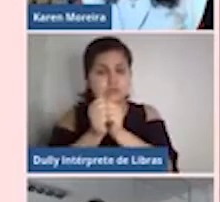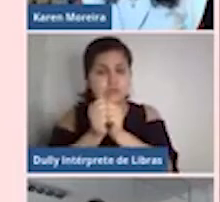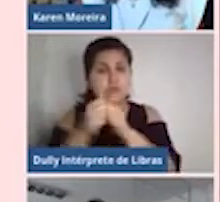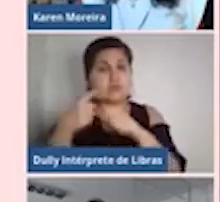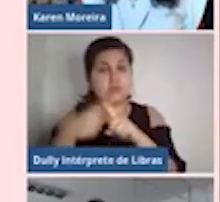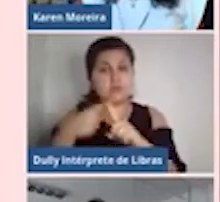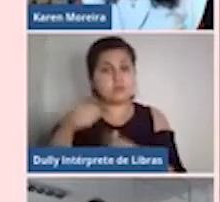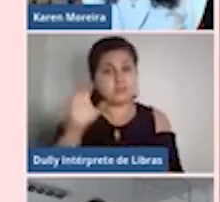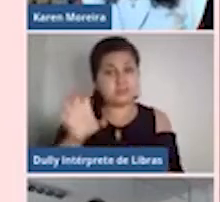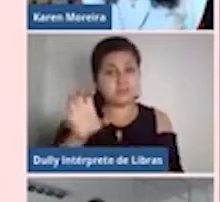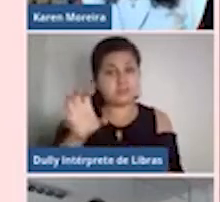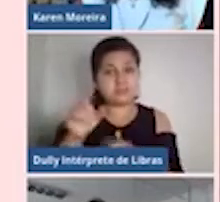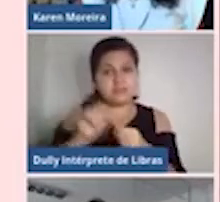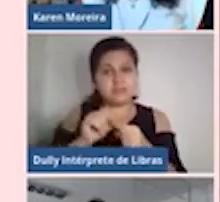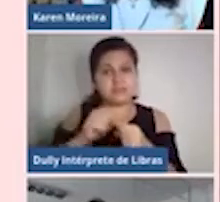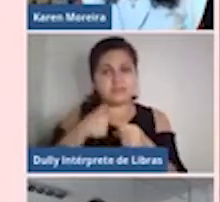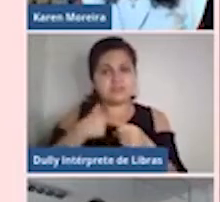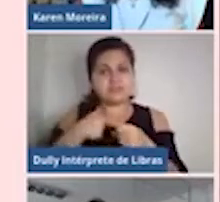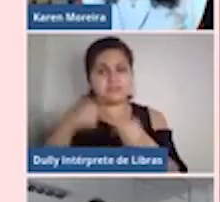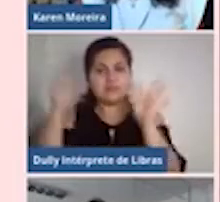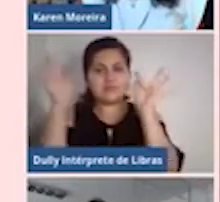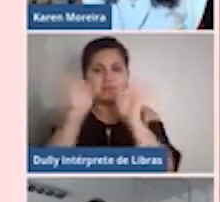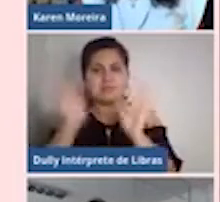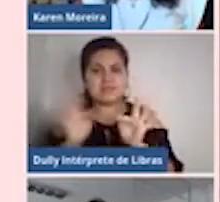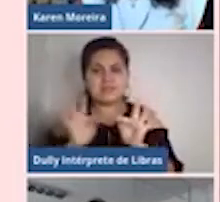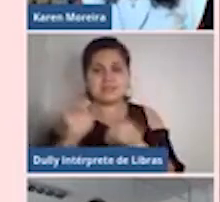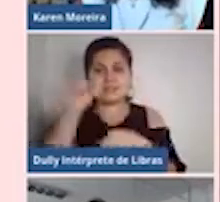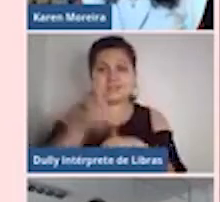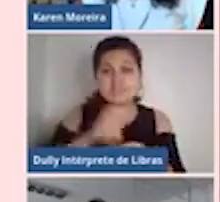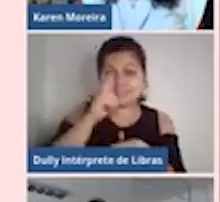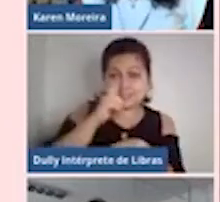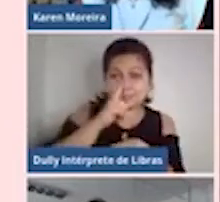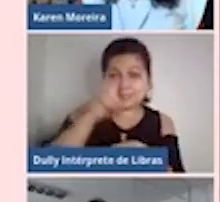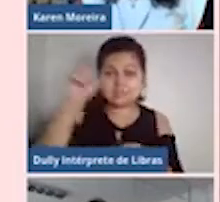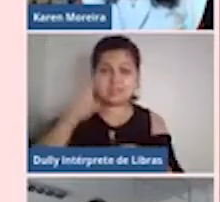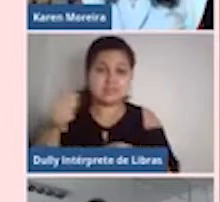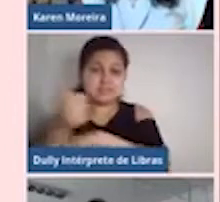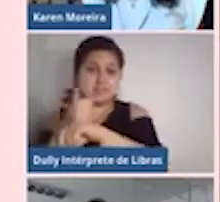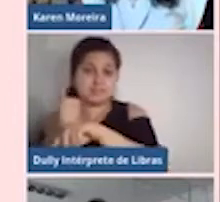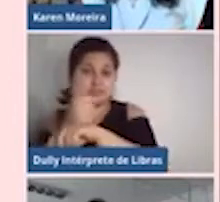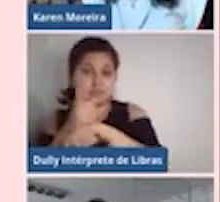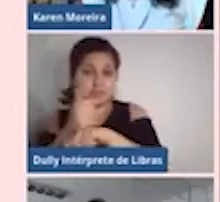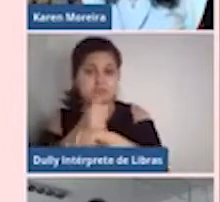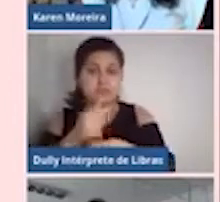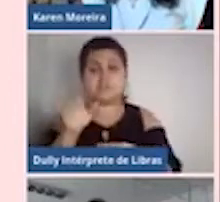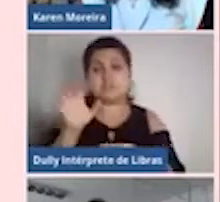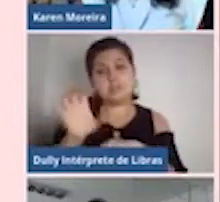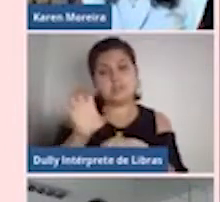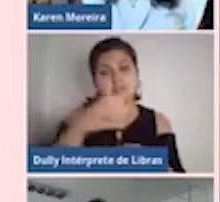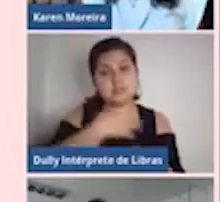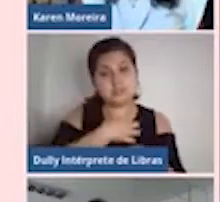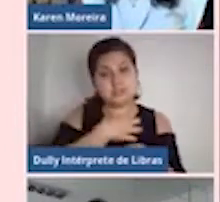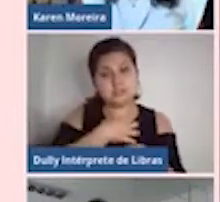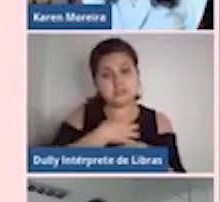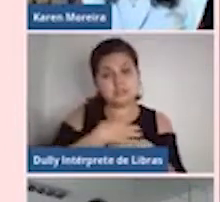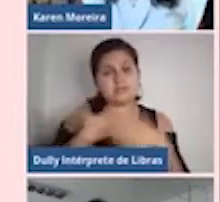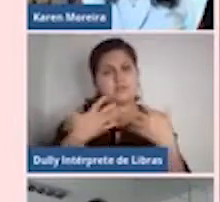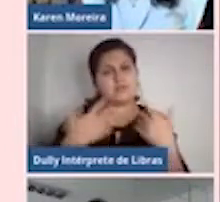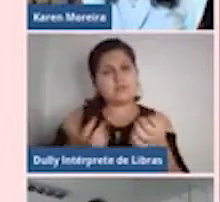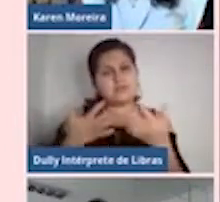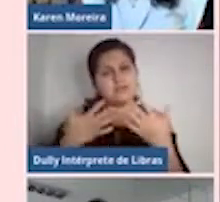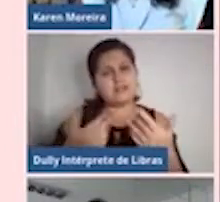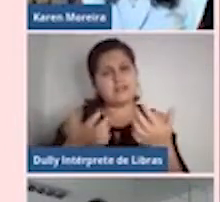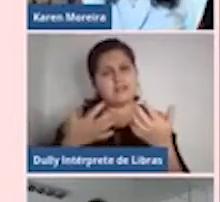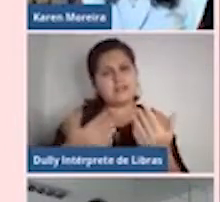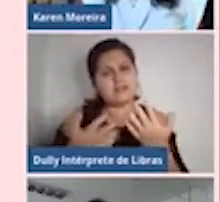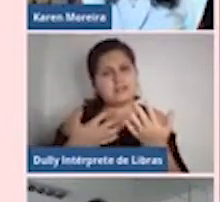porque isso ia me fazer feliz, ser mãe e ser profissional. E dessa forma mais leve,